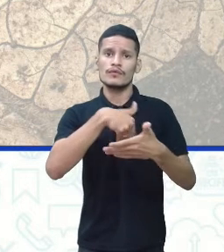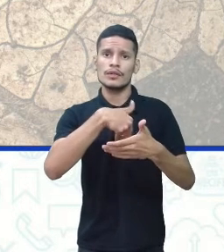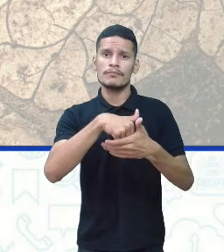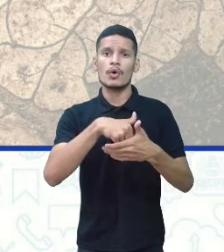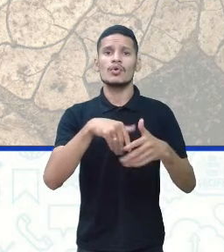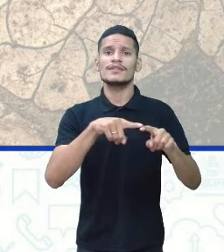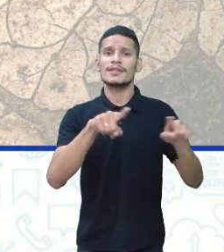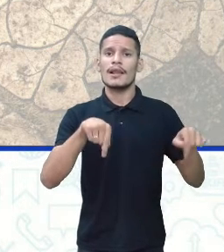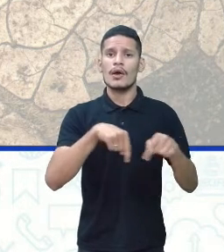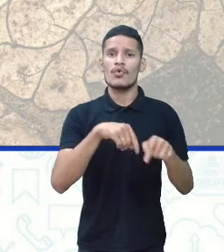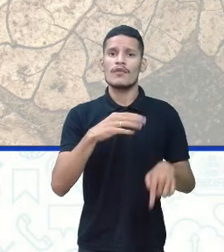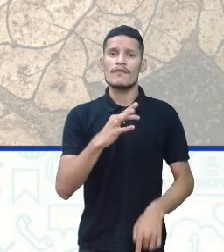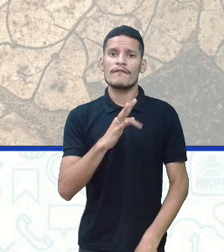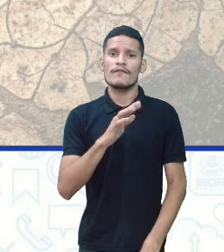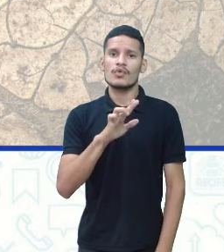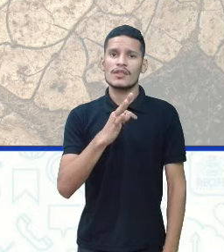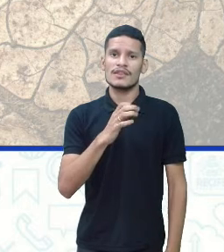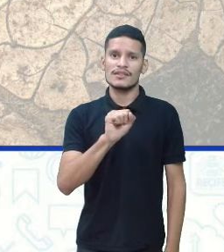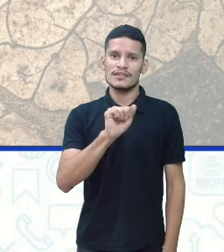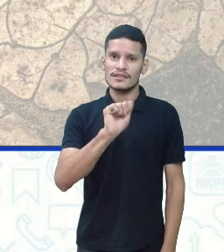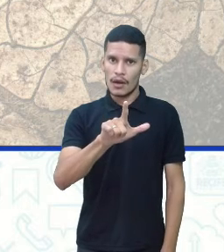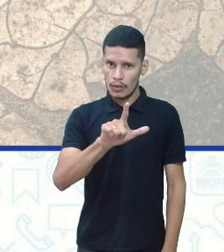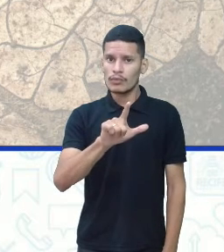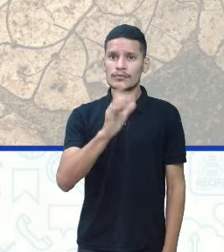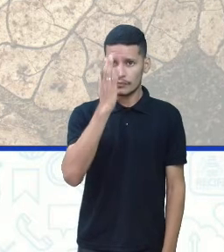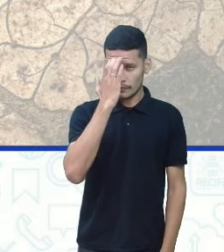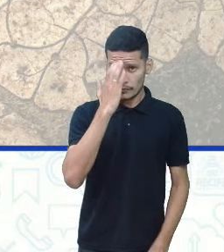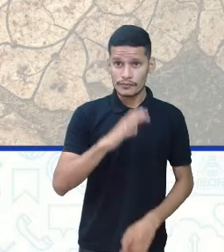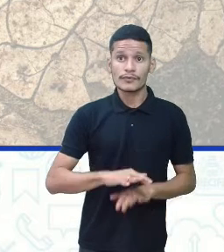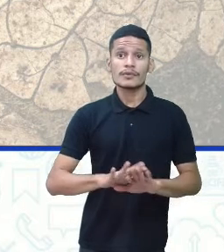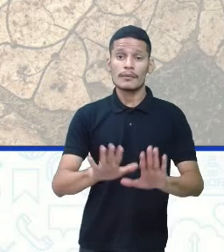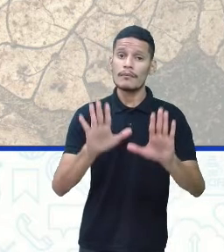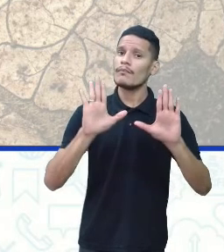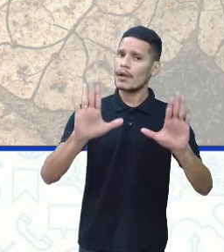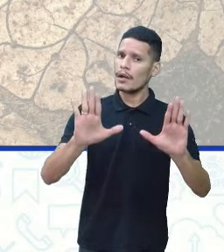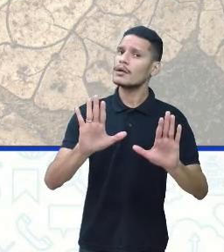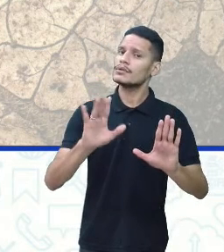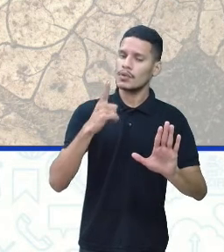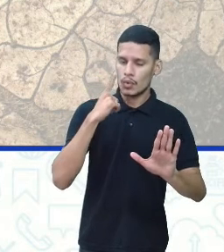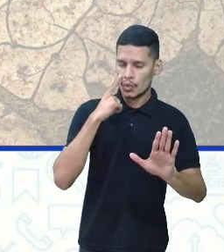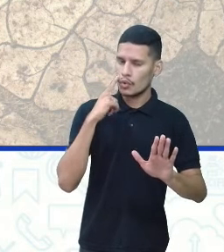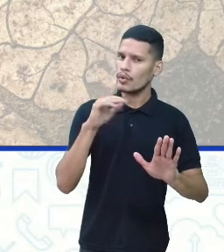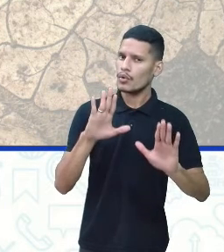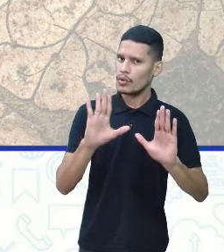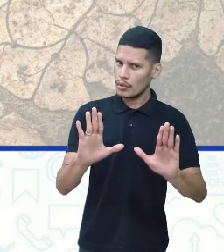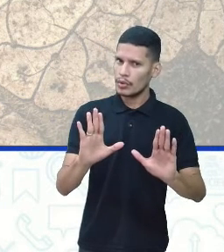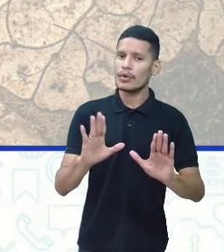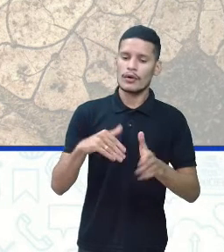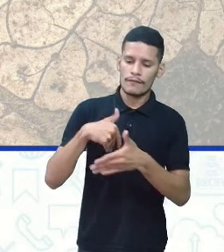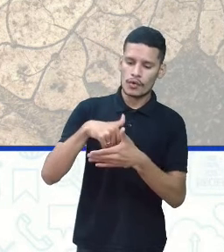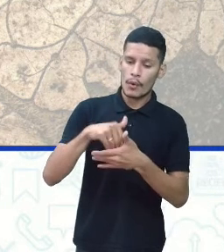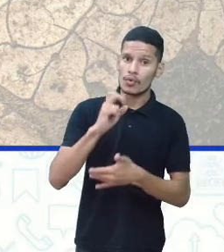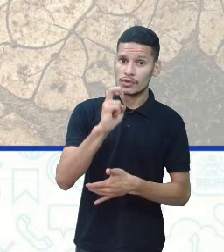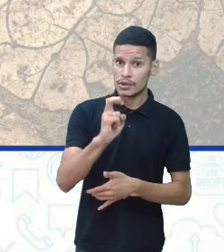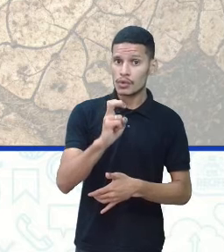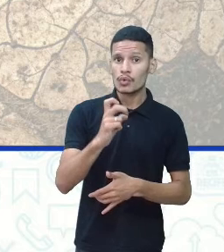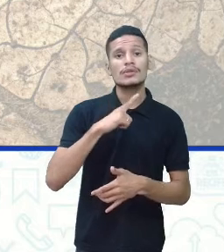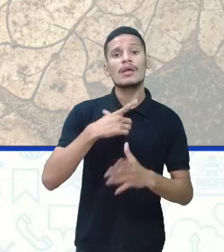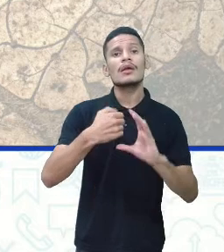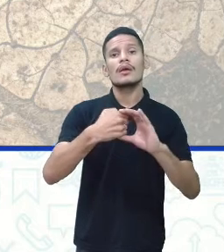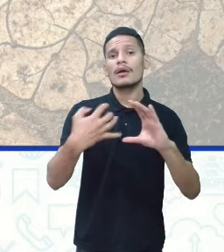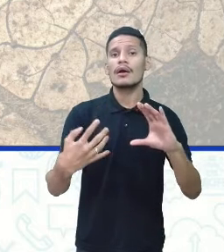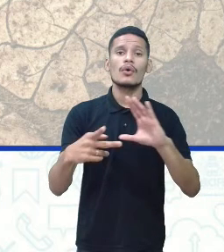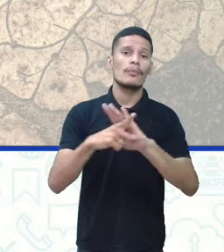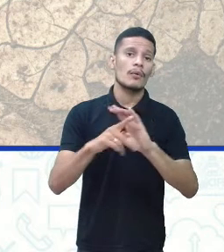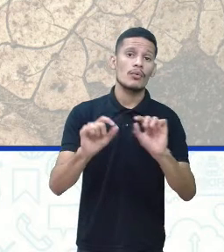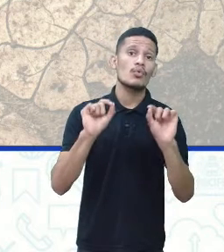o futsal. E aí, logo, né, o futebol de 5, ele traz